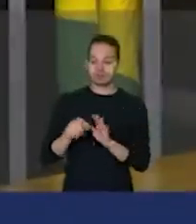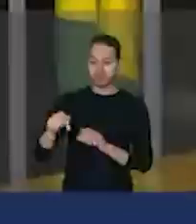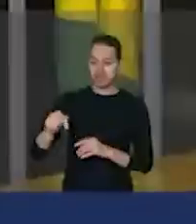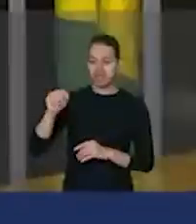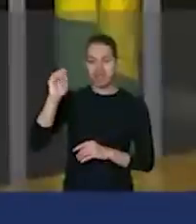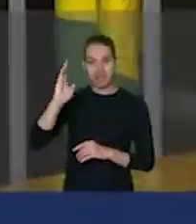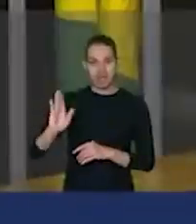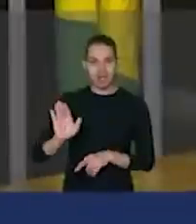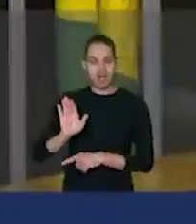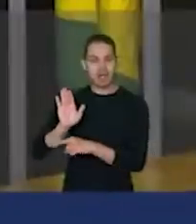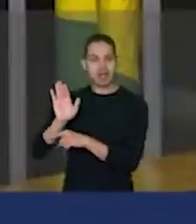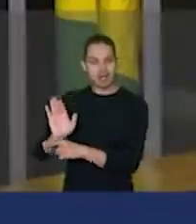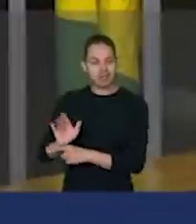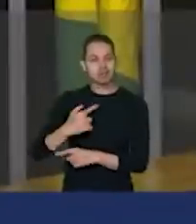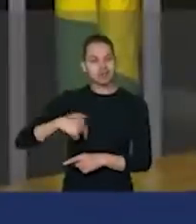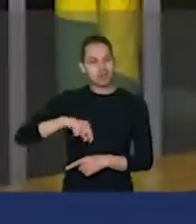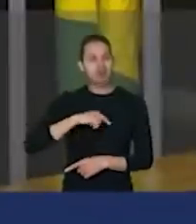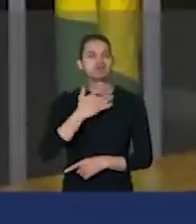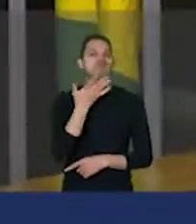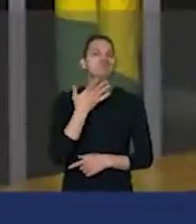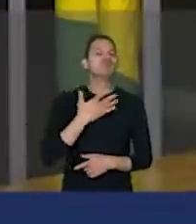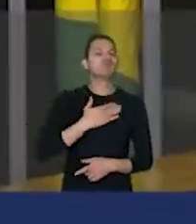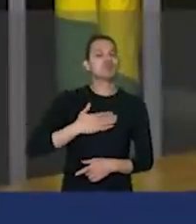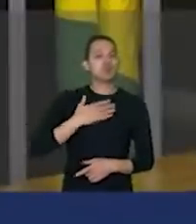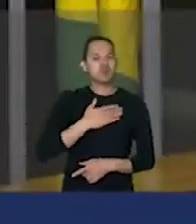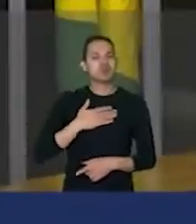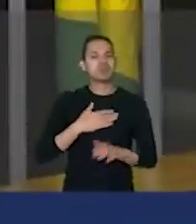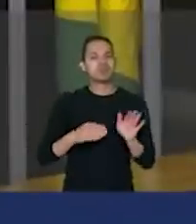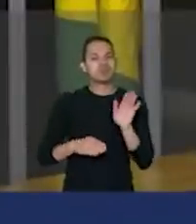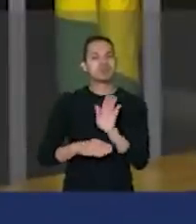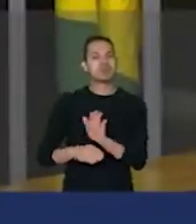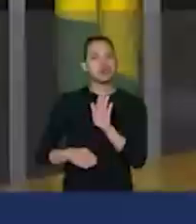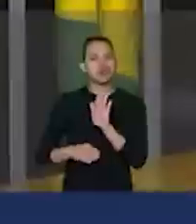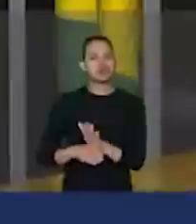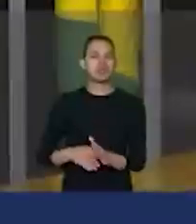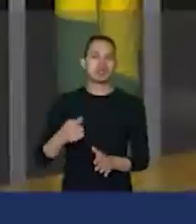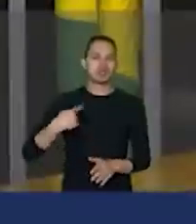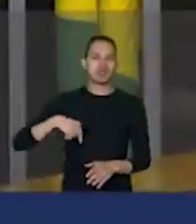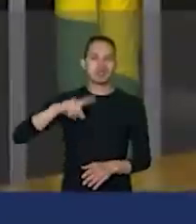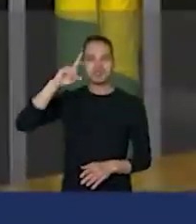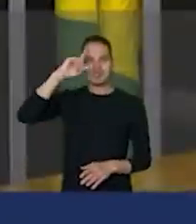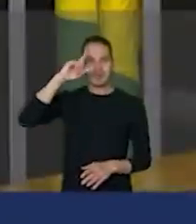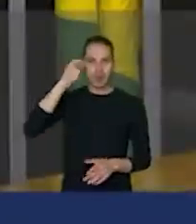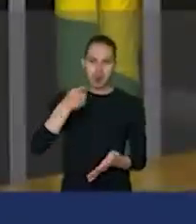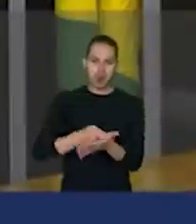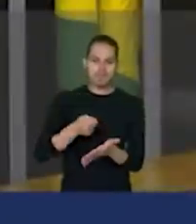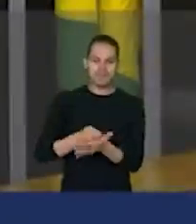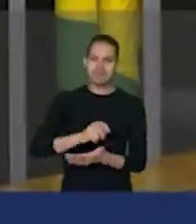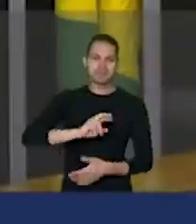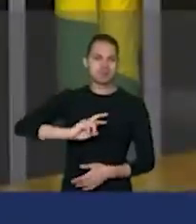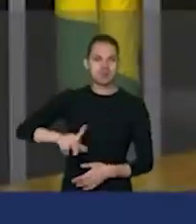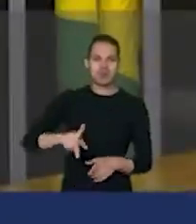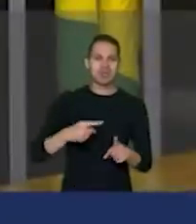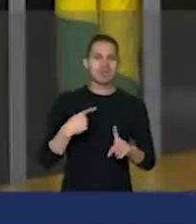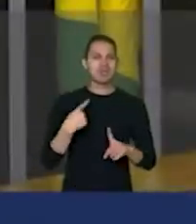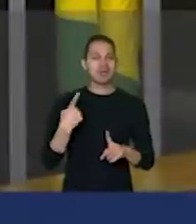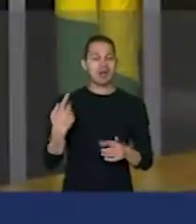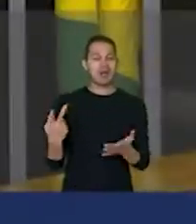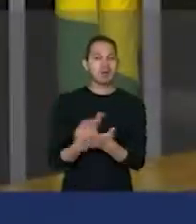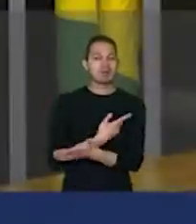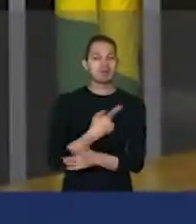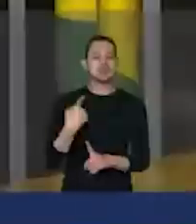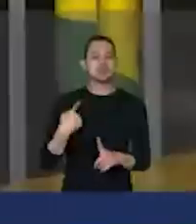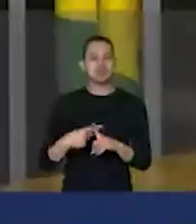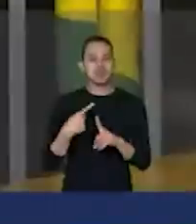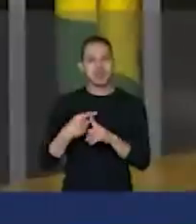fazem questão de ajudar como se fosse uma mera obrigação e a gente sabe que não é isso é fruto de uma grande amizade que seu fruto de uma grande